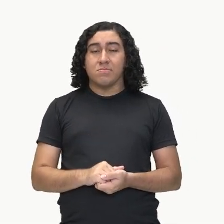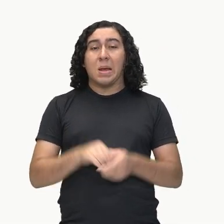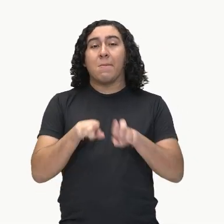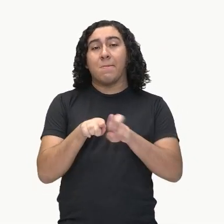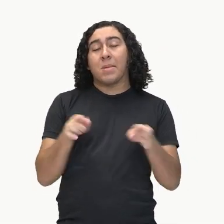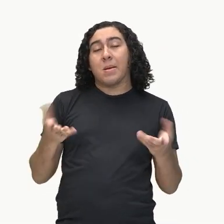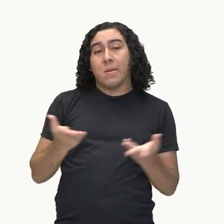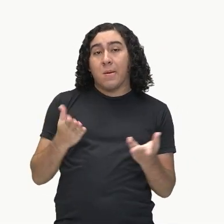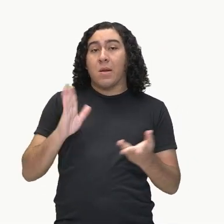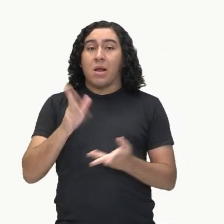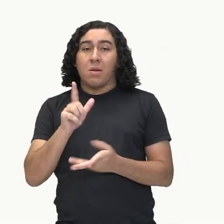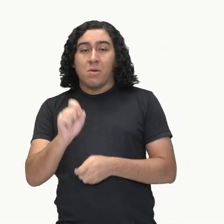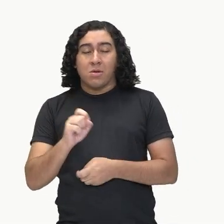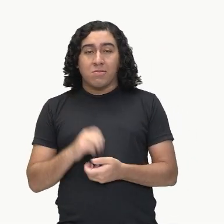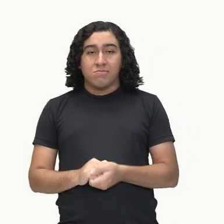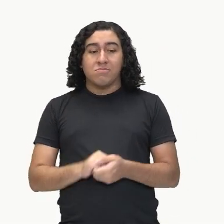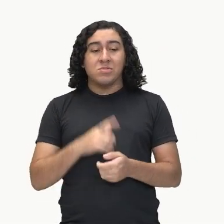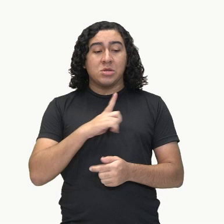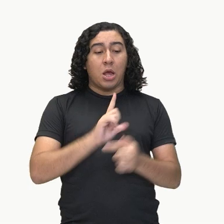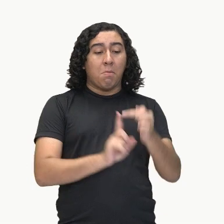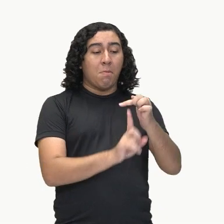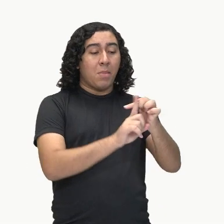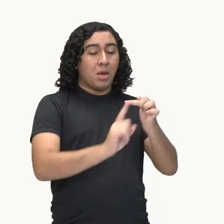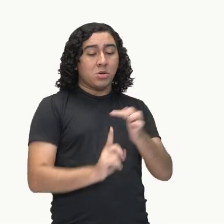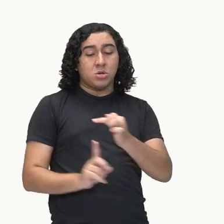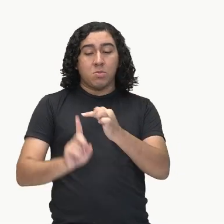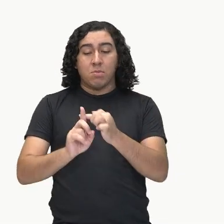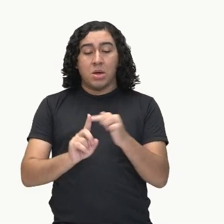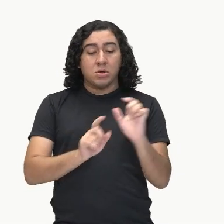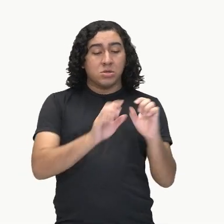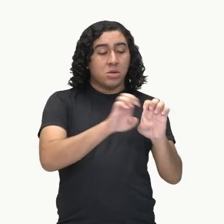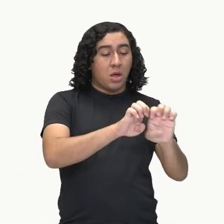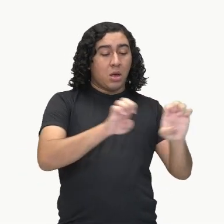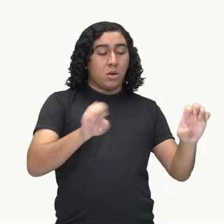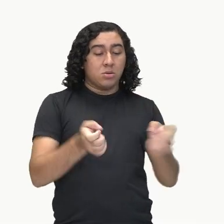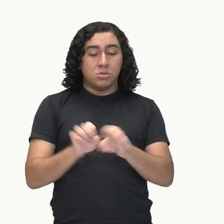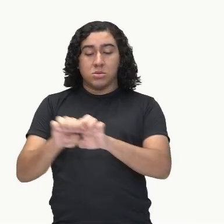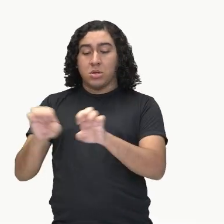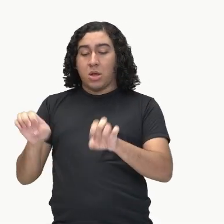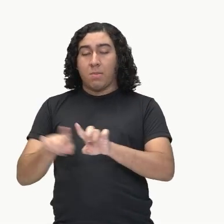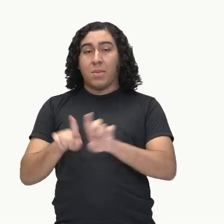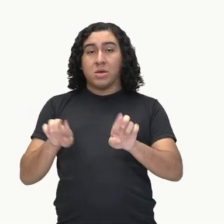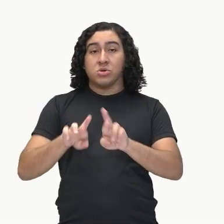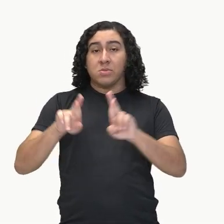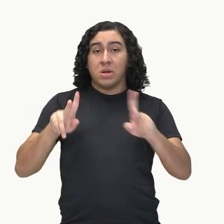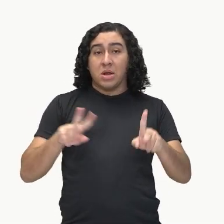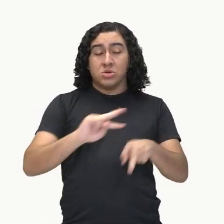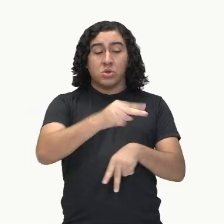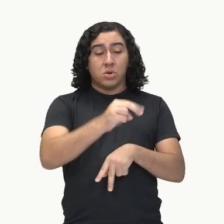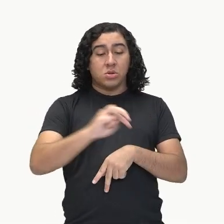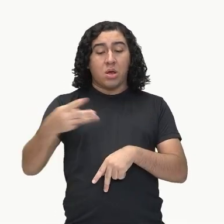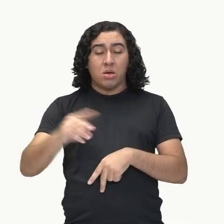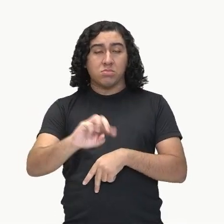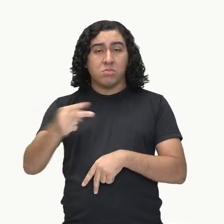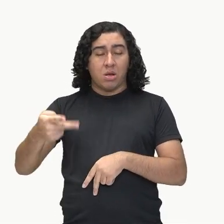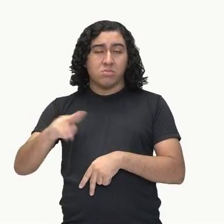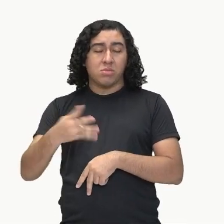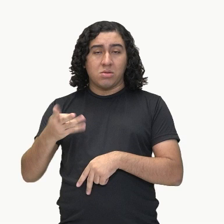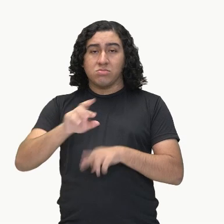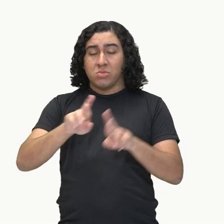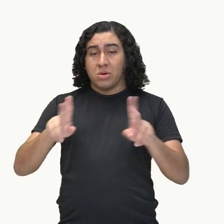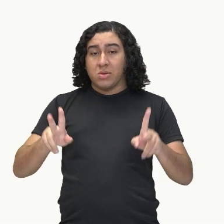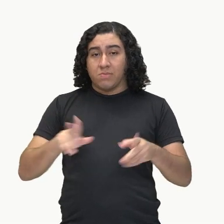a soma de vários termos com diferentes graus. Então, faça esse destaque aí.